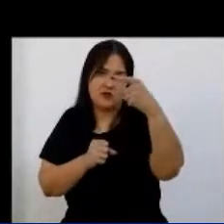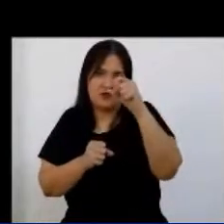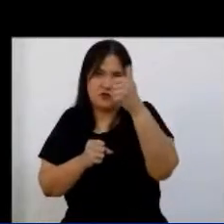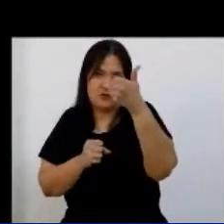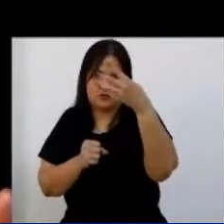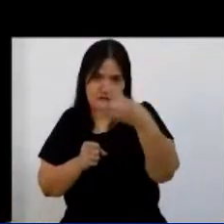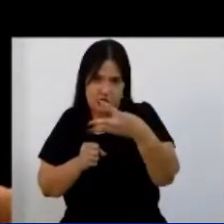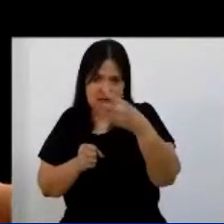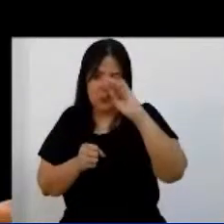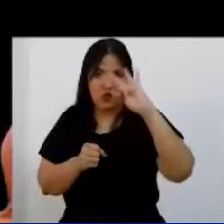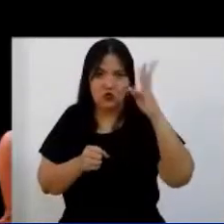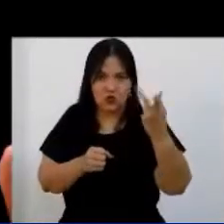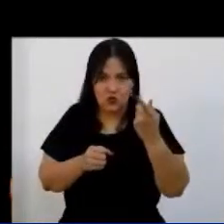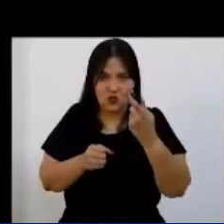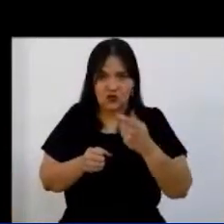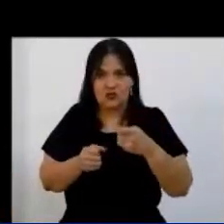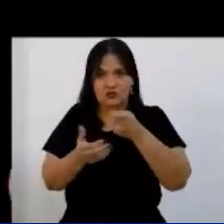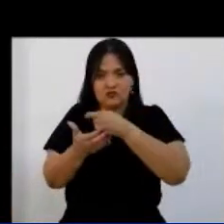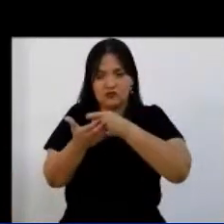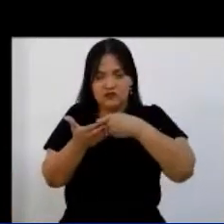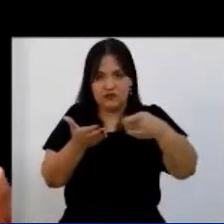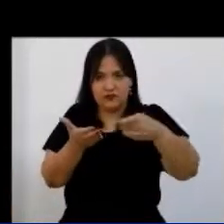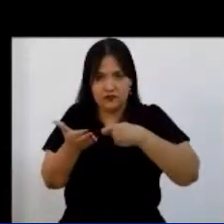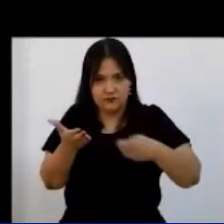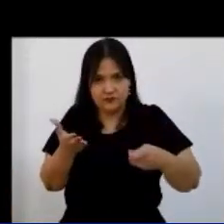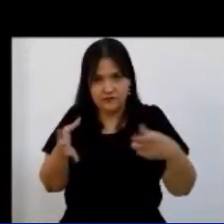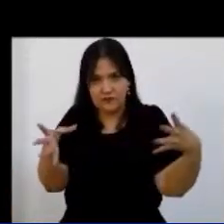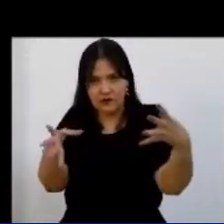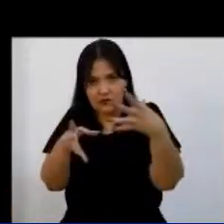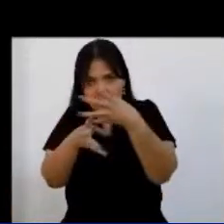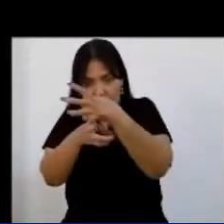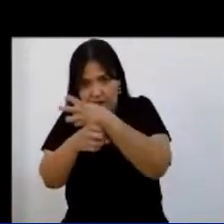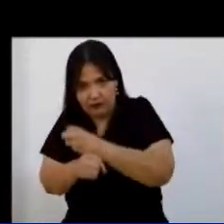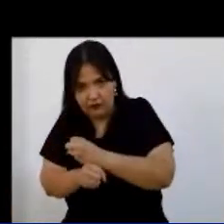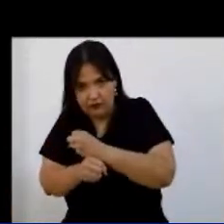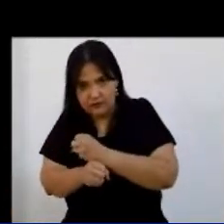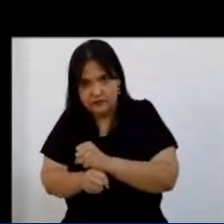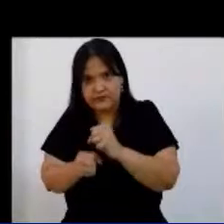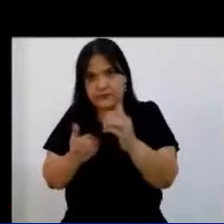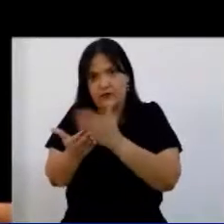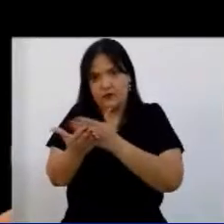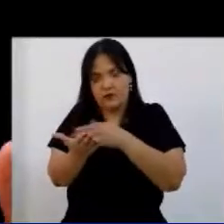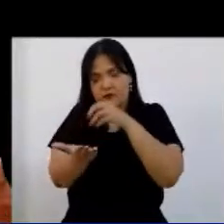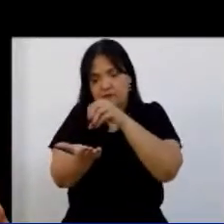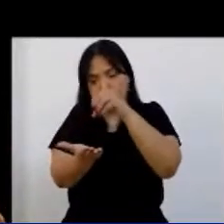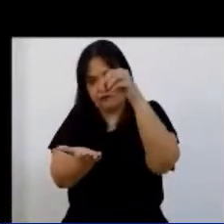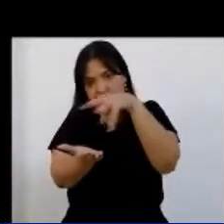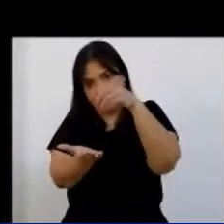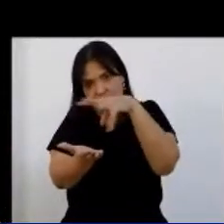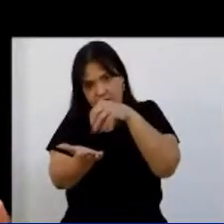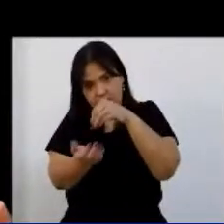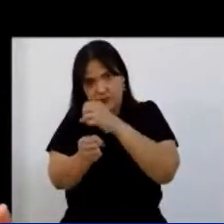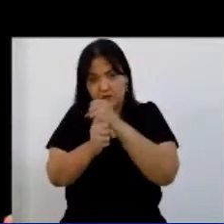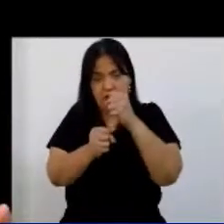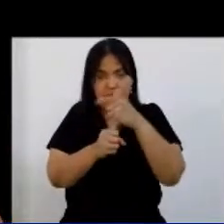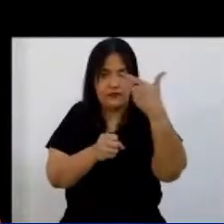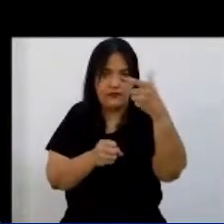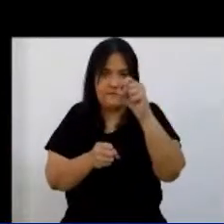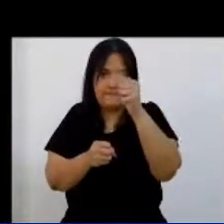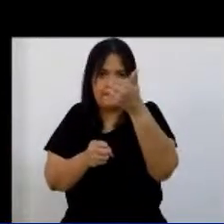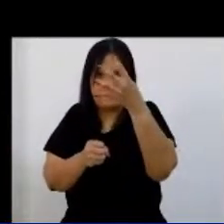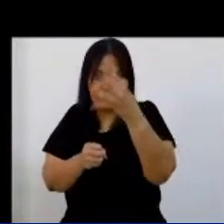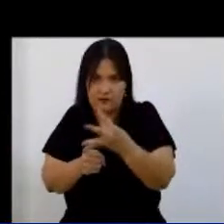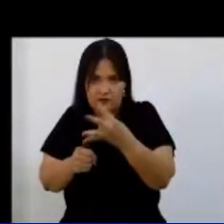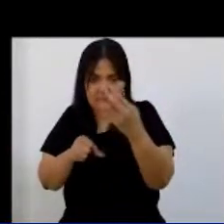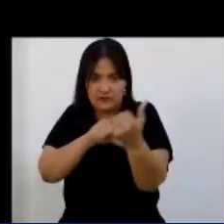foi em 2013, todos esses anais eles eram publicados de forma impressa. Né? A partir de